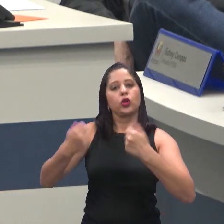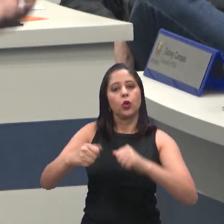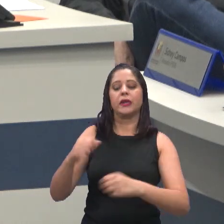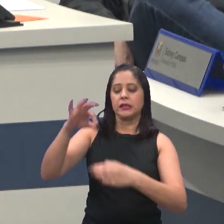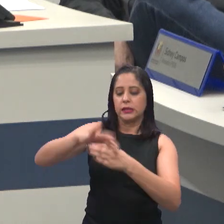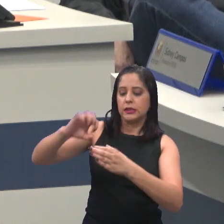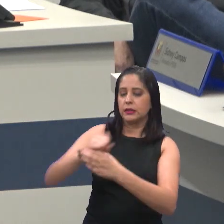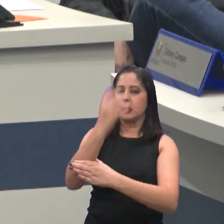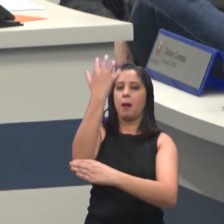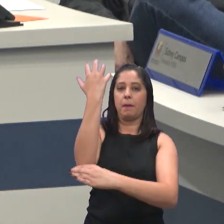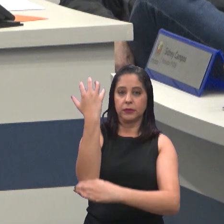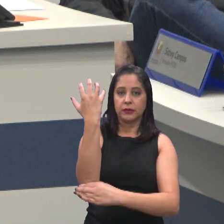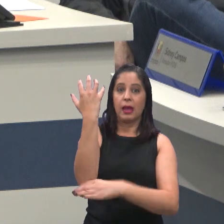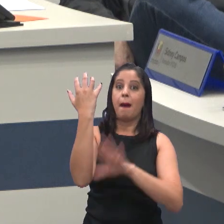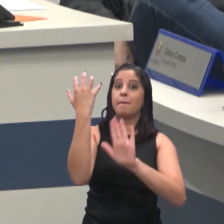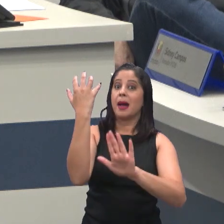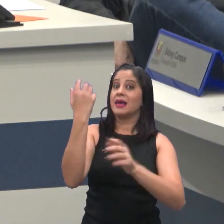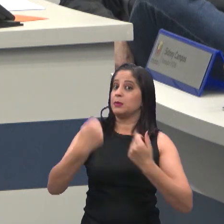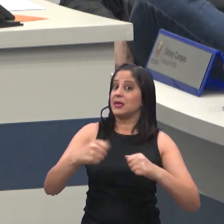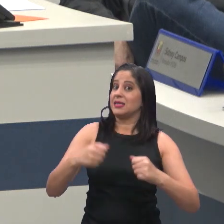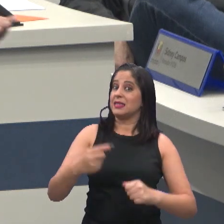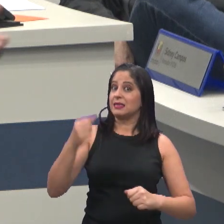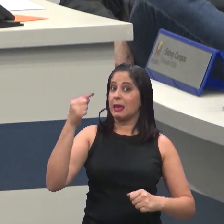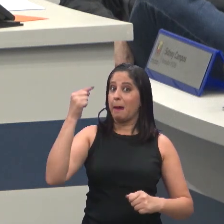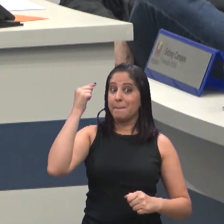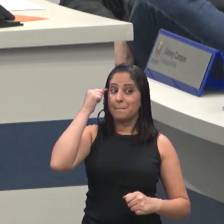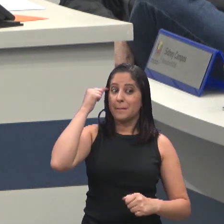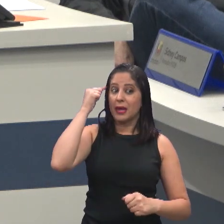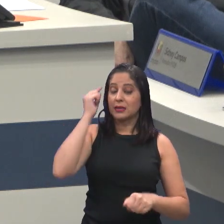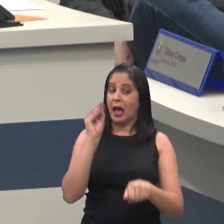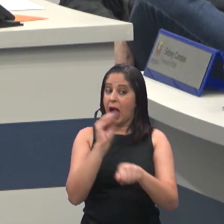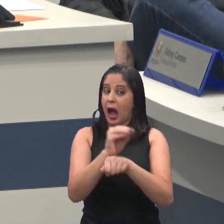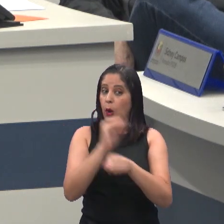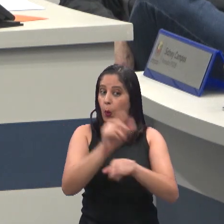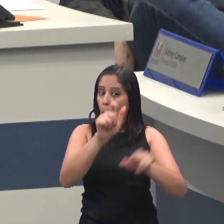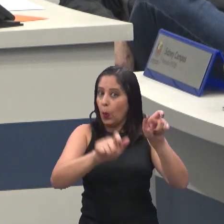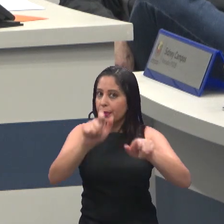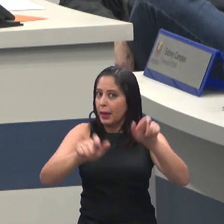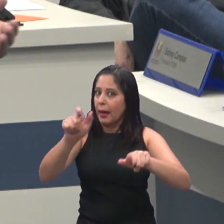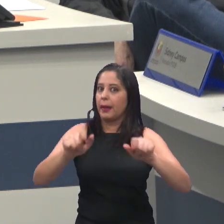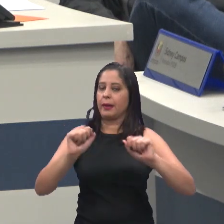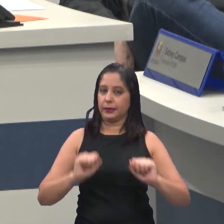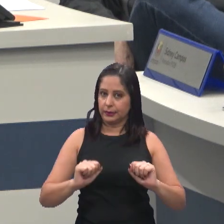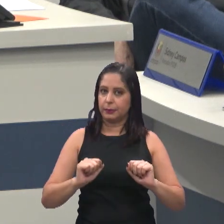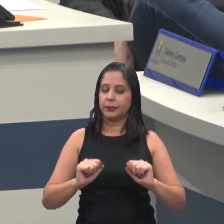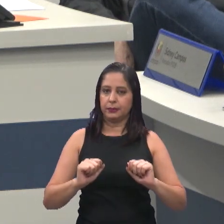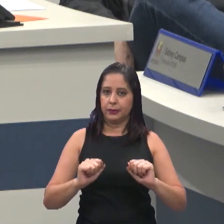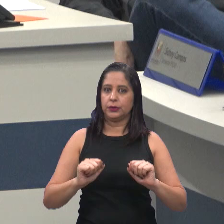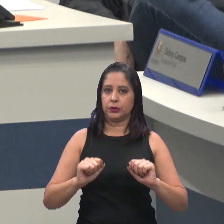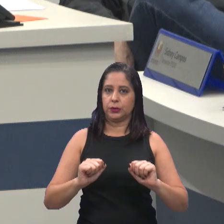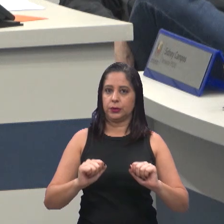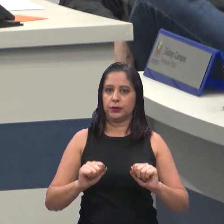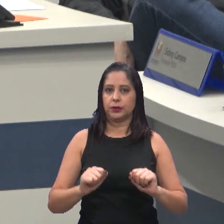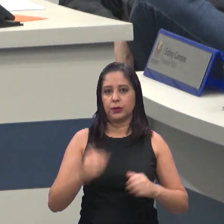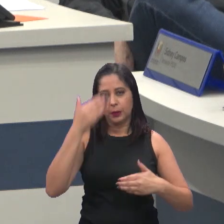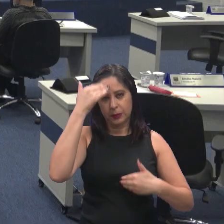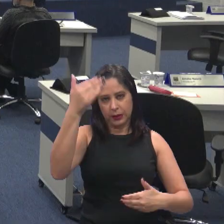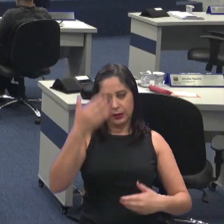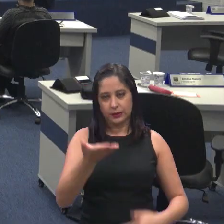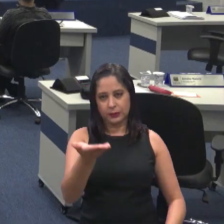ambiente, mas a gente tem que pensar na vida também e nessas questões aí que estão afetando as residências de todos os bairros aqui de São José dos Campos. Obrigado,